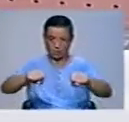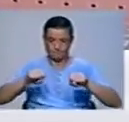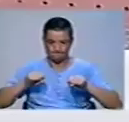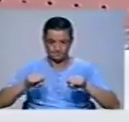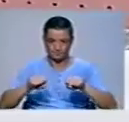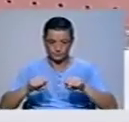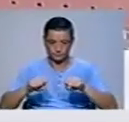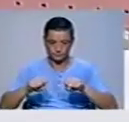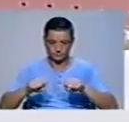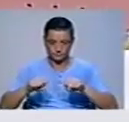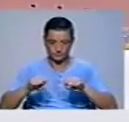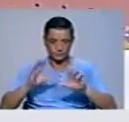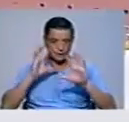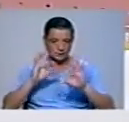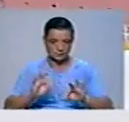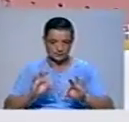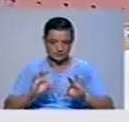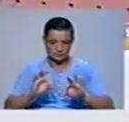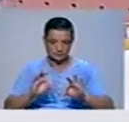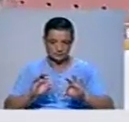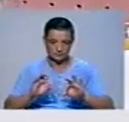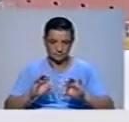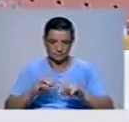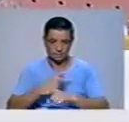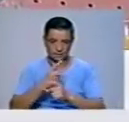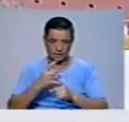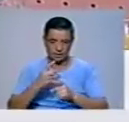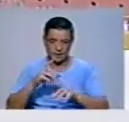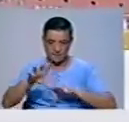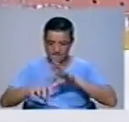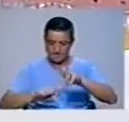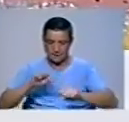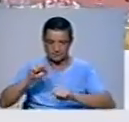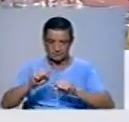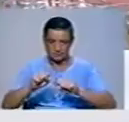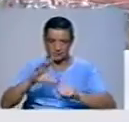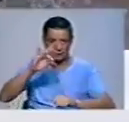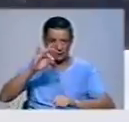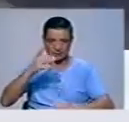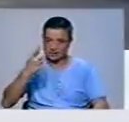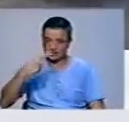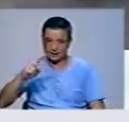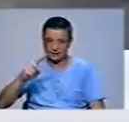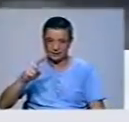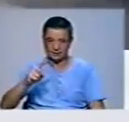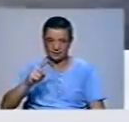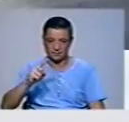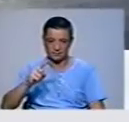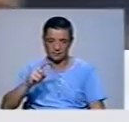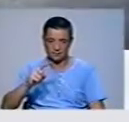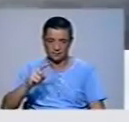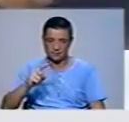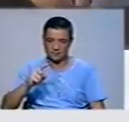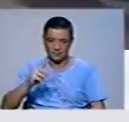estender essas porções. E como vê, a massa não se agarra à mesa, não se agarra